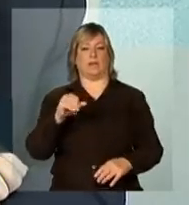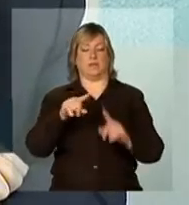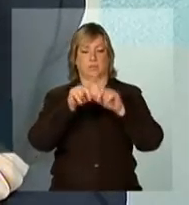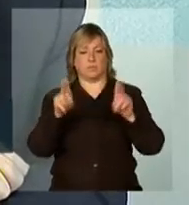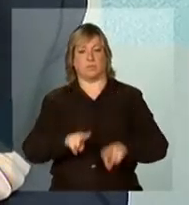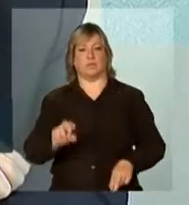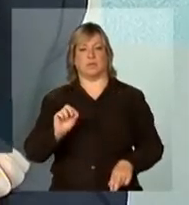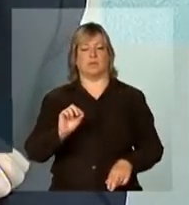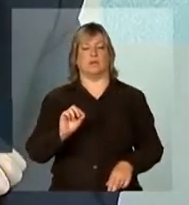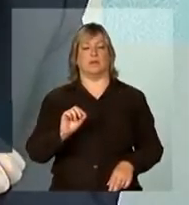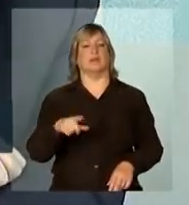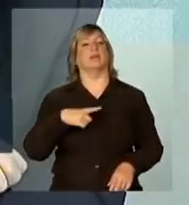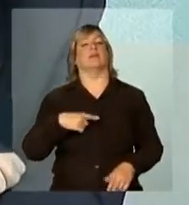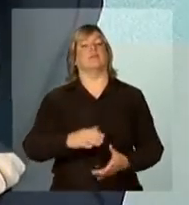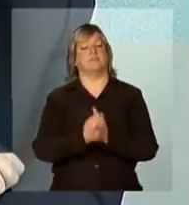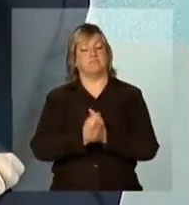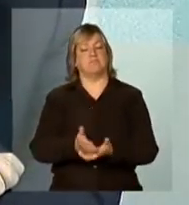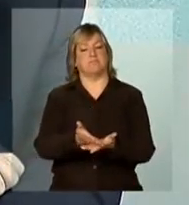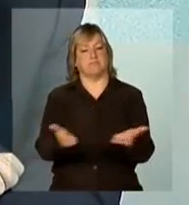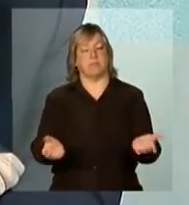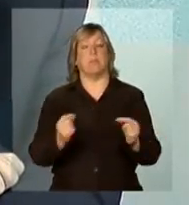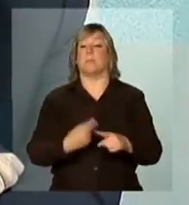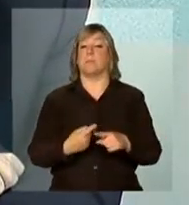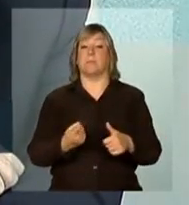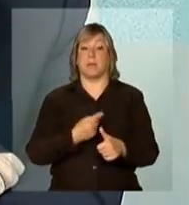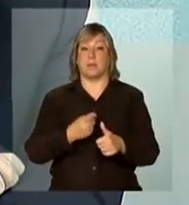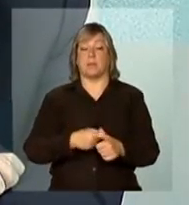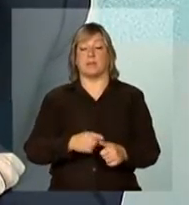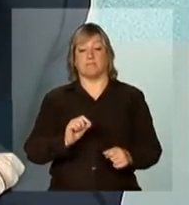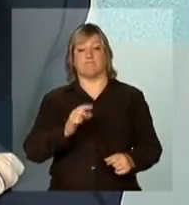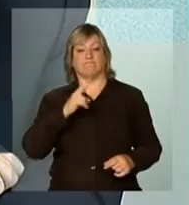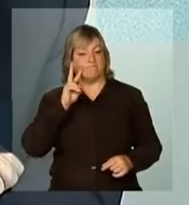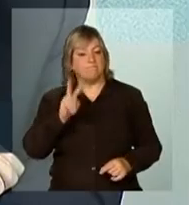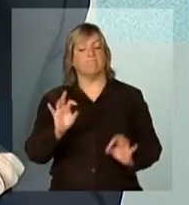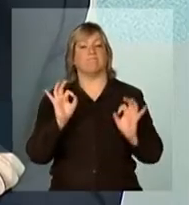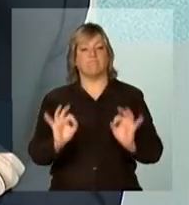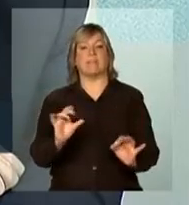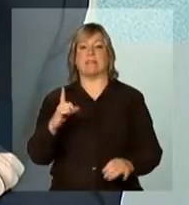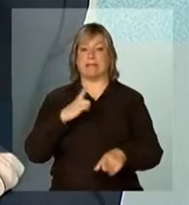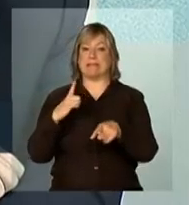iniciativa, primeiro de reconhecer o problema.